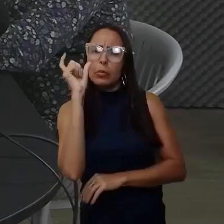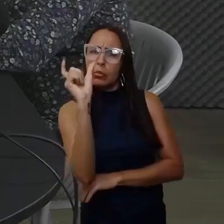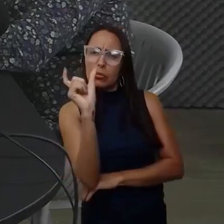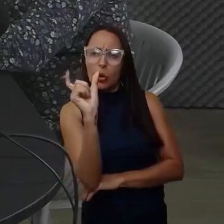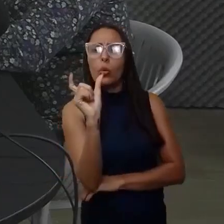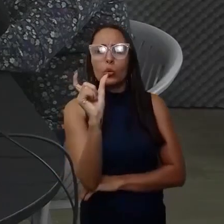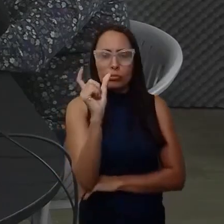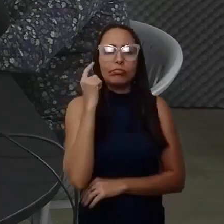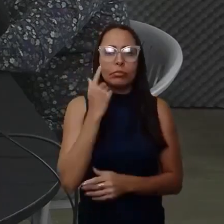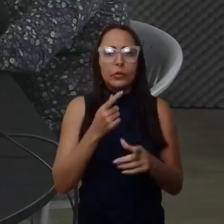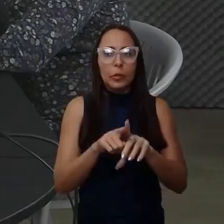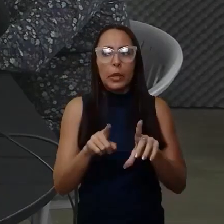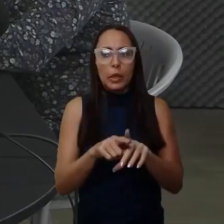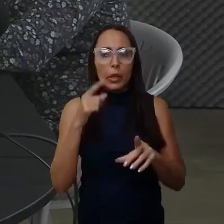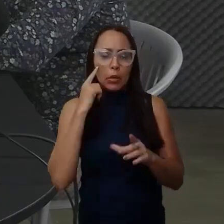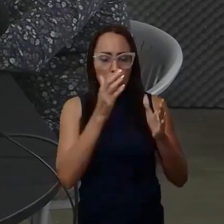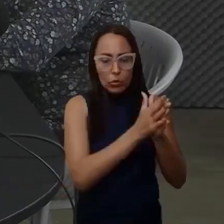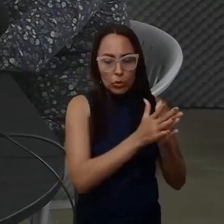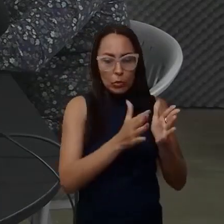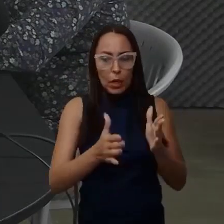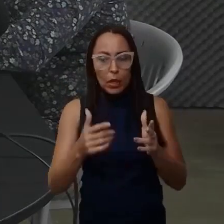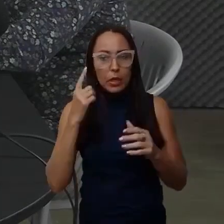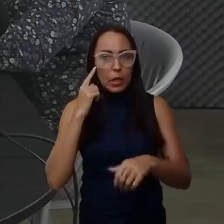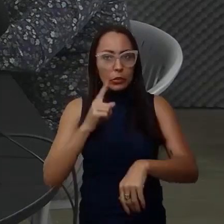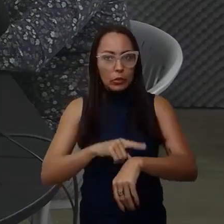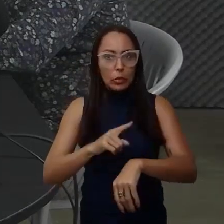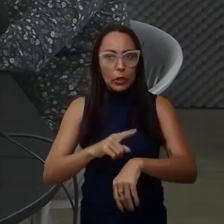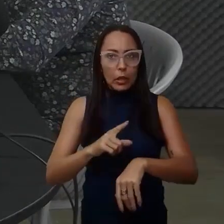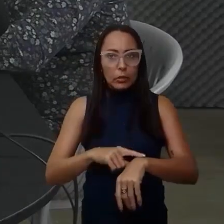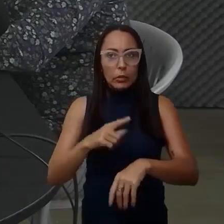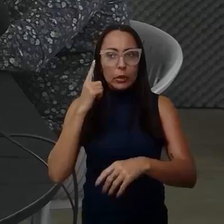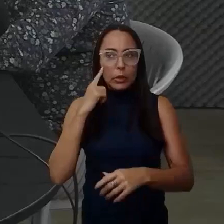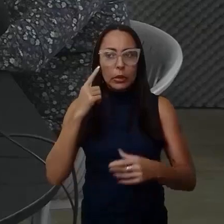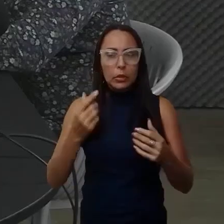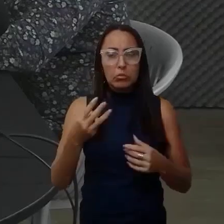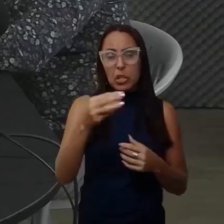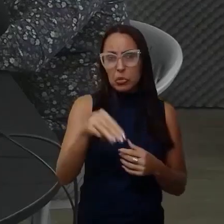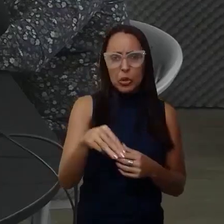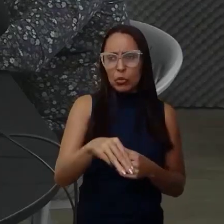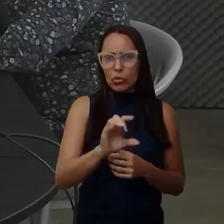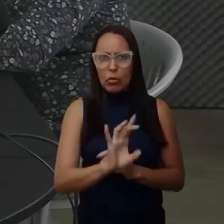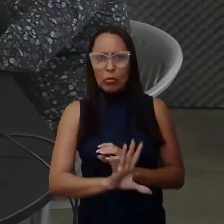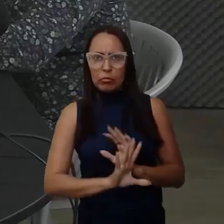De interprogramas, eles passam no horário comercial, né? Então são episódios de 3 minutos